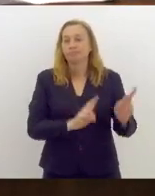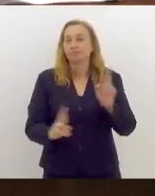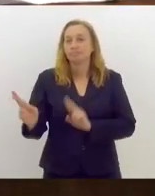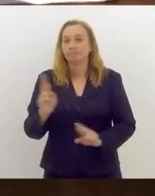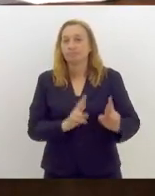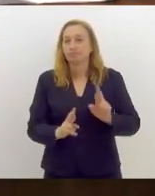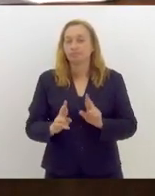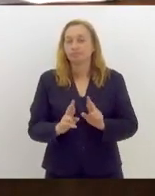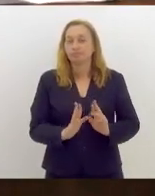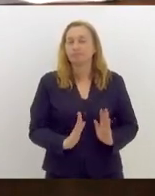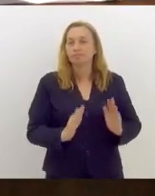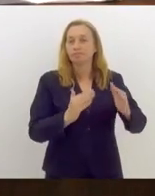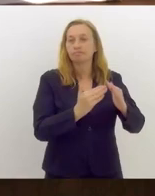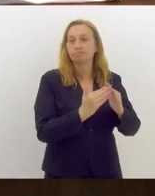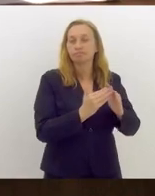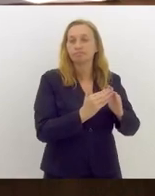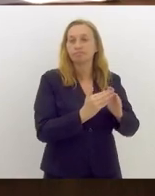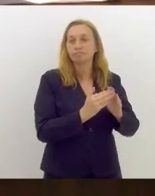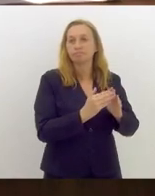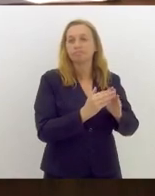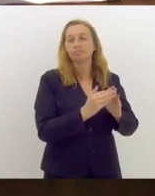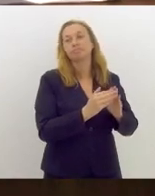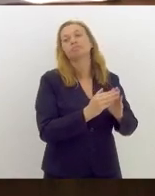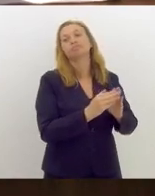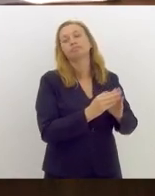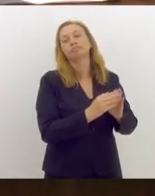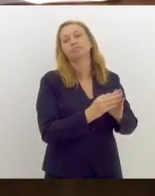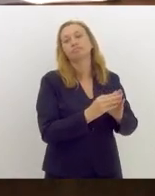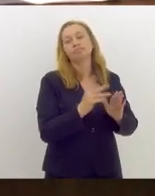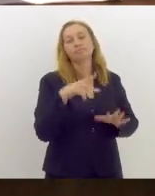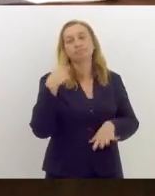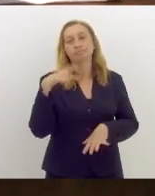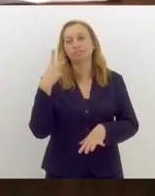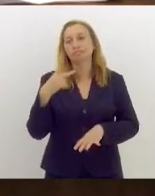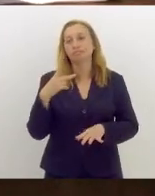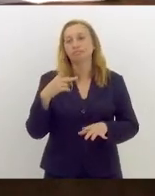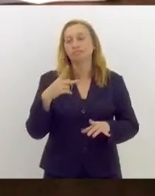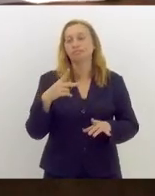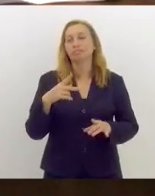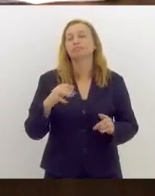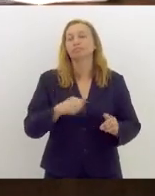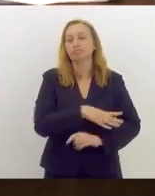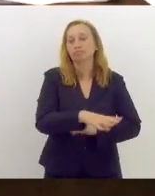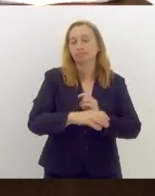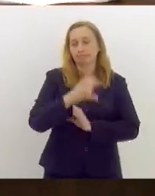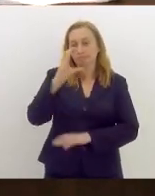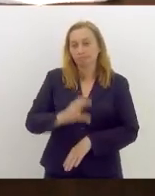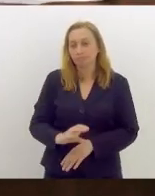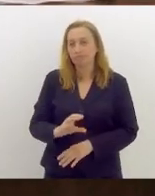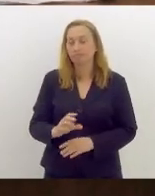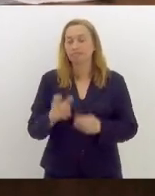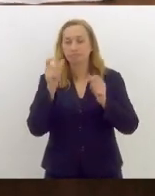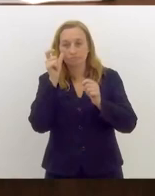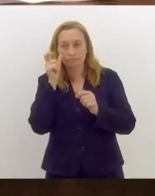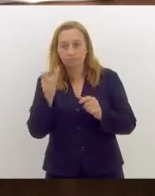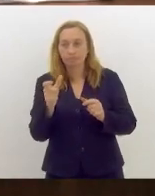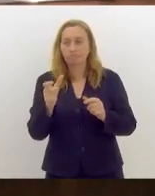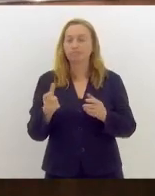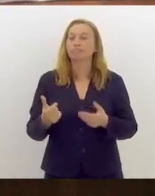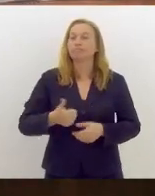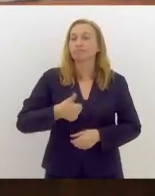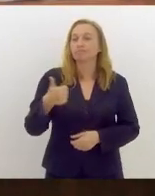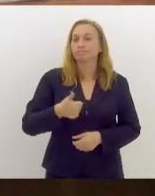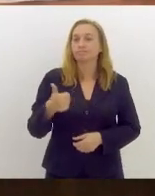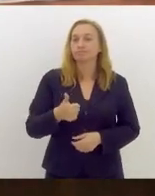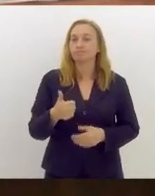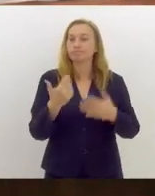entre a casa parlamentar Fluminense e a sociedade civil nesse sentido faço primeiro aqui essa observação cumprimentando não só